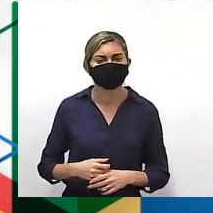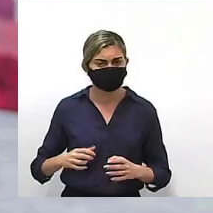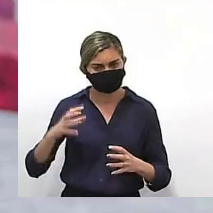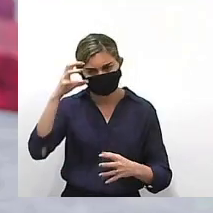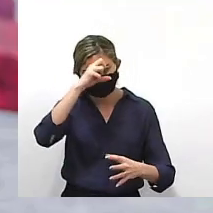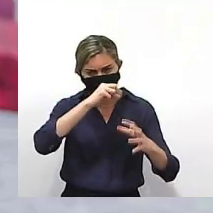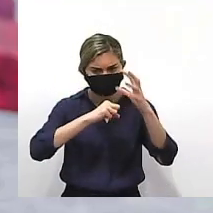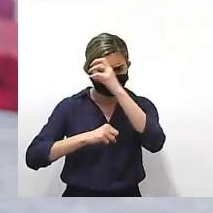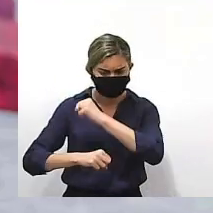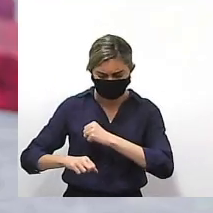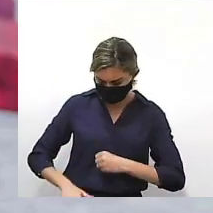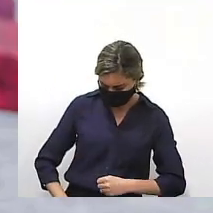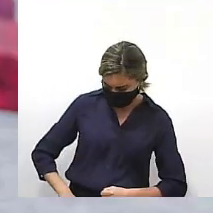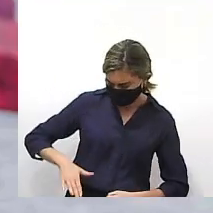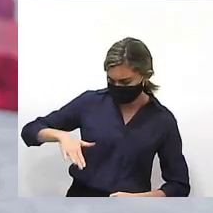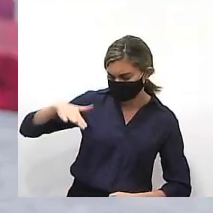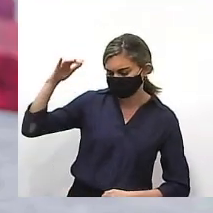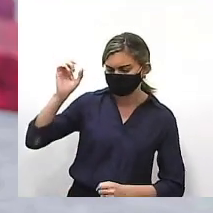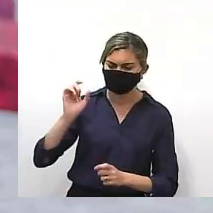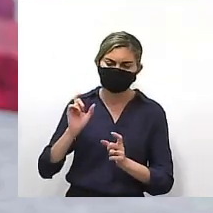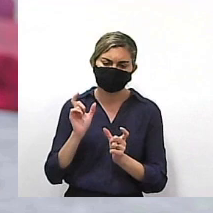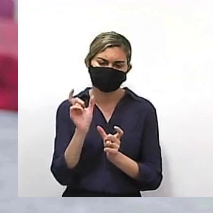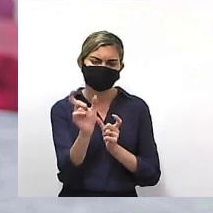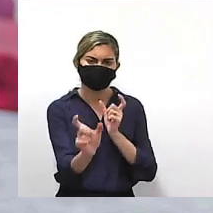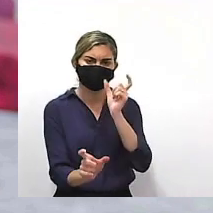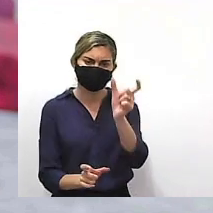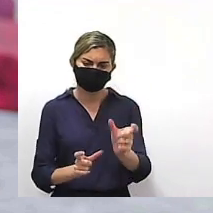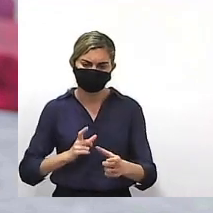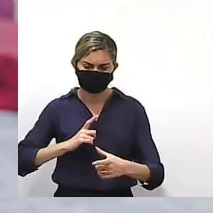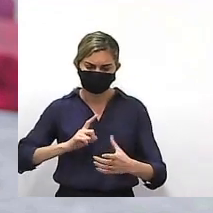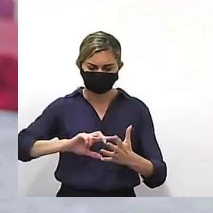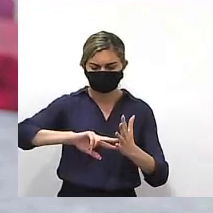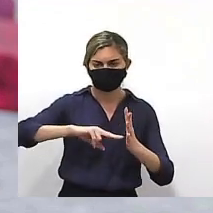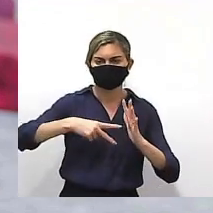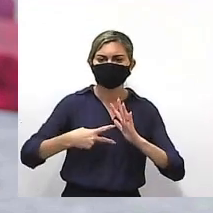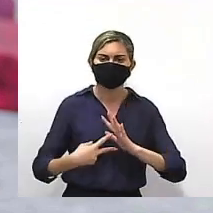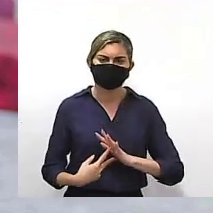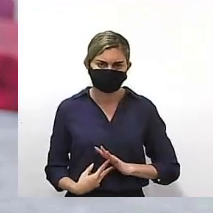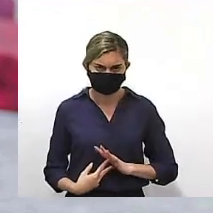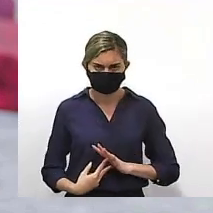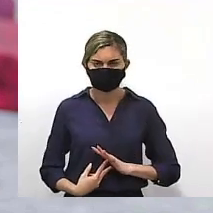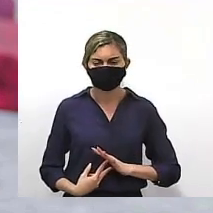Aprendemos desde cedo que as palavras possuem sentido.